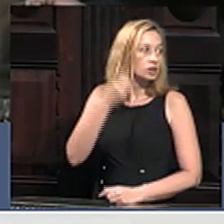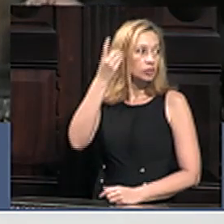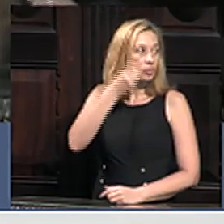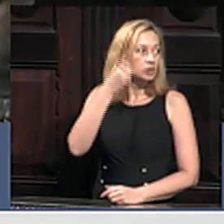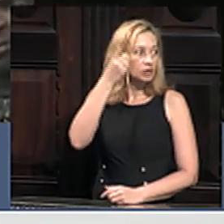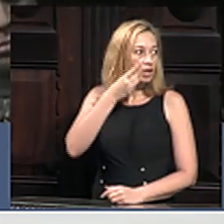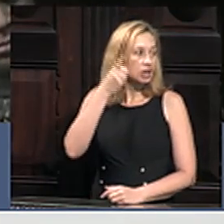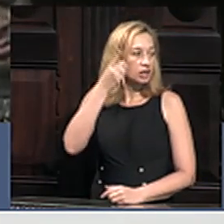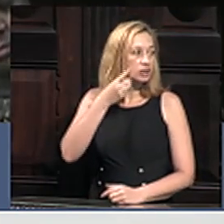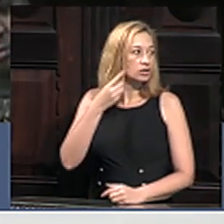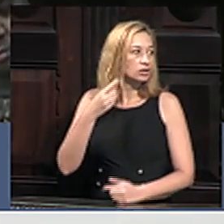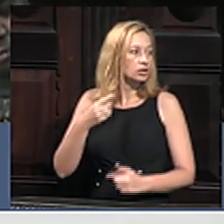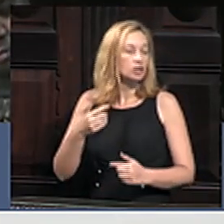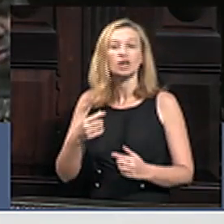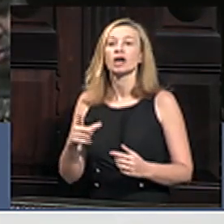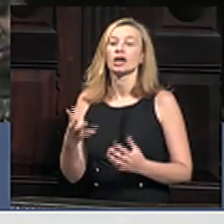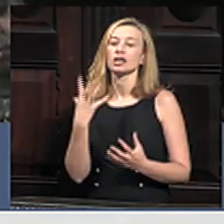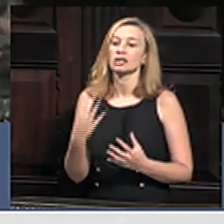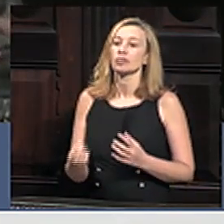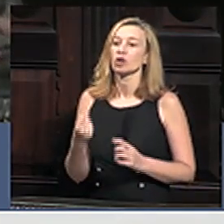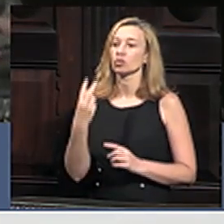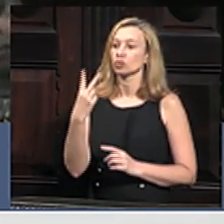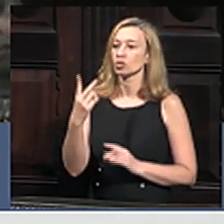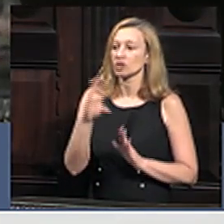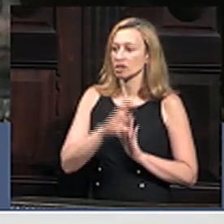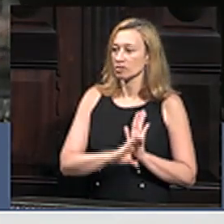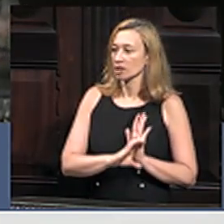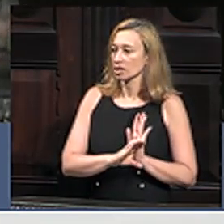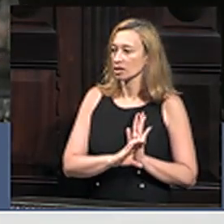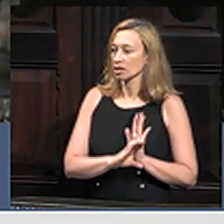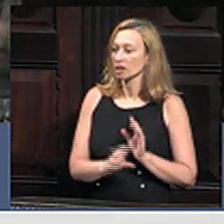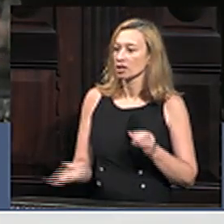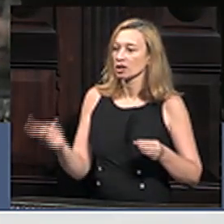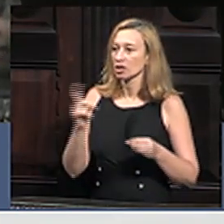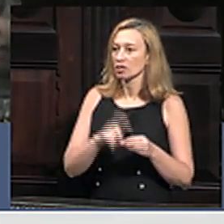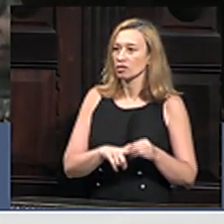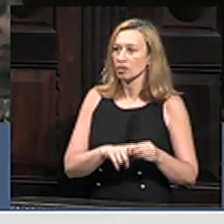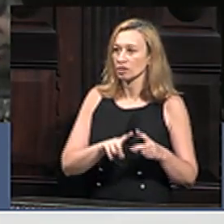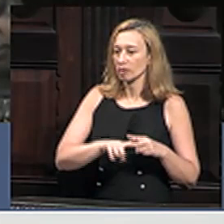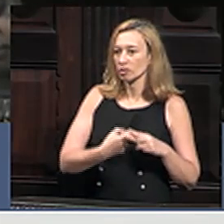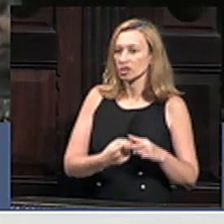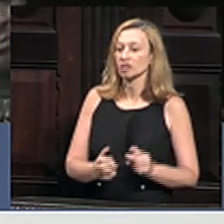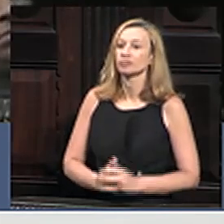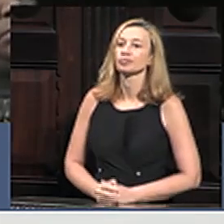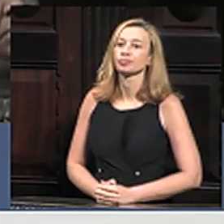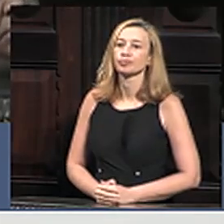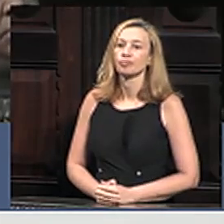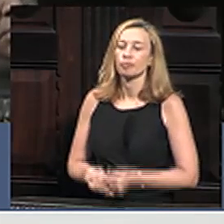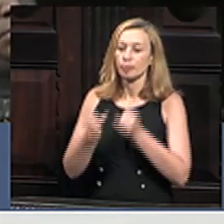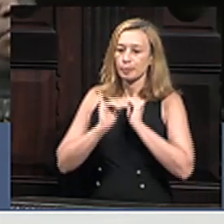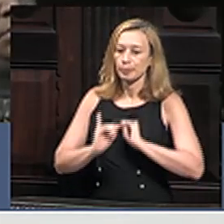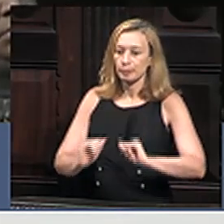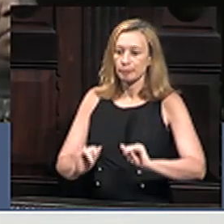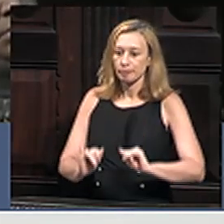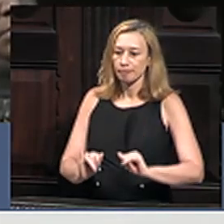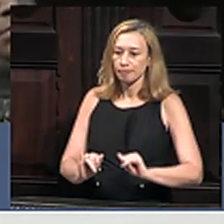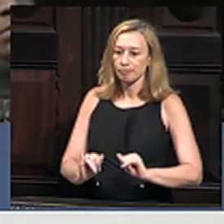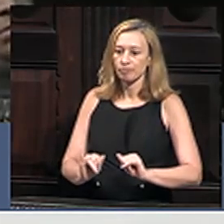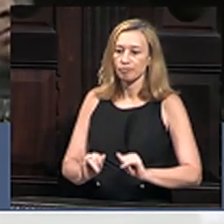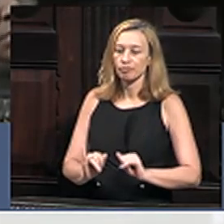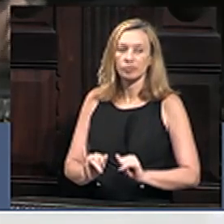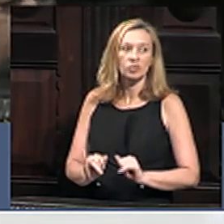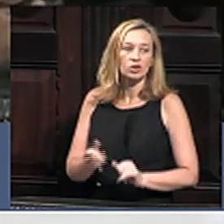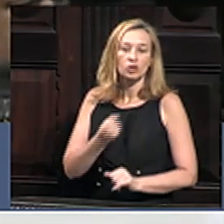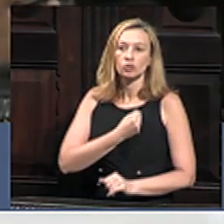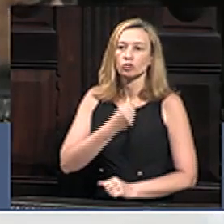A indicação recebeu 2 emendas e retorna às comissões técnicas. Anuncio indicação legislativa